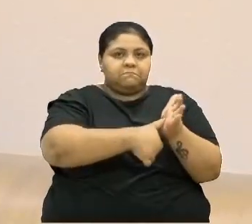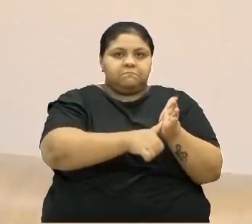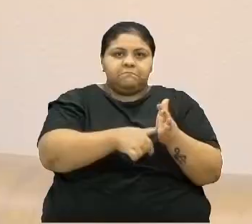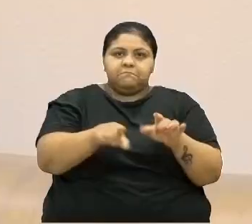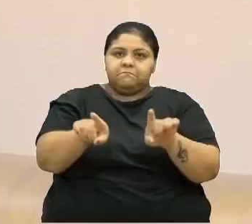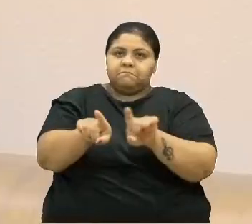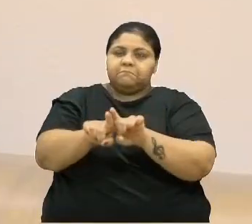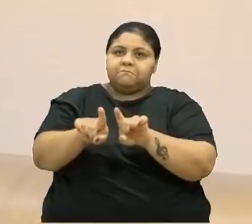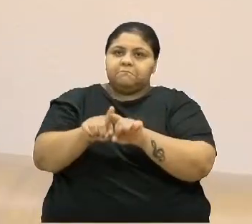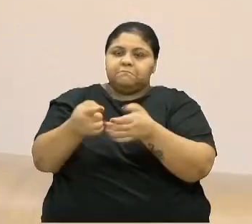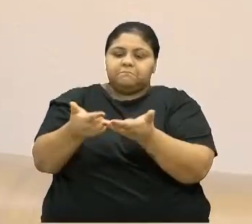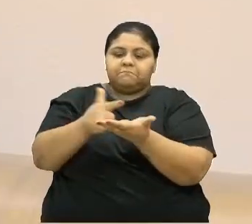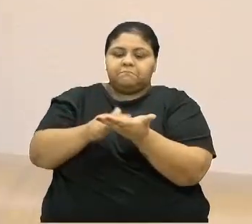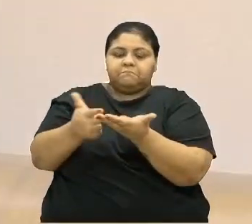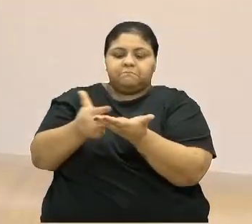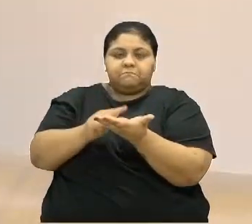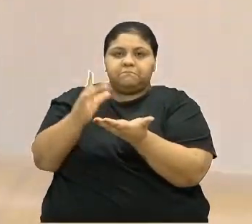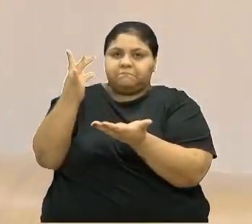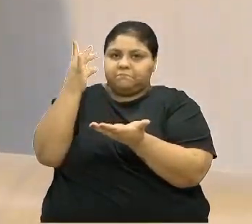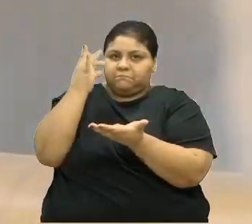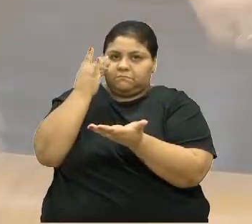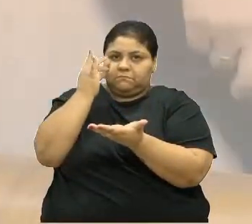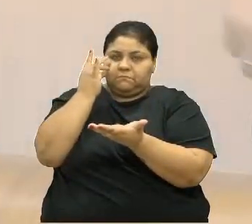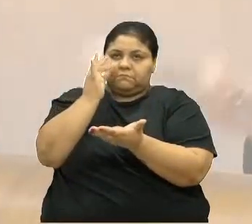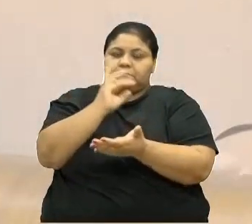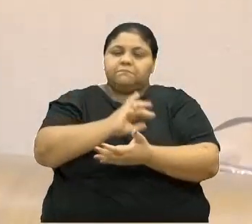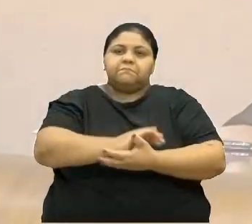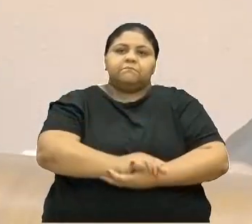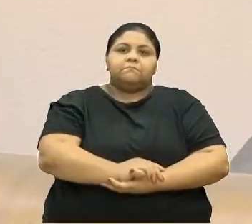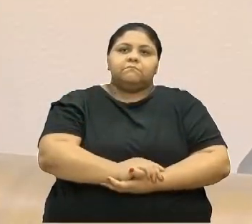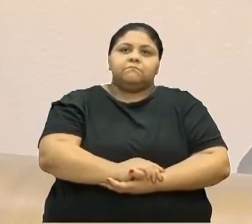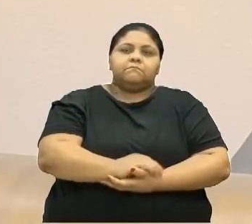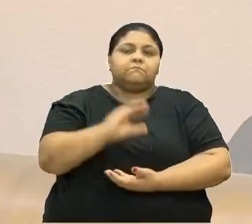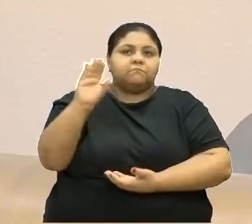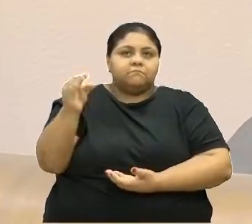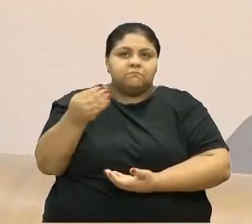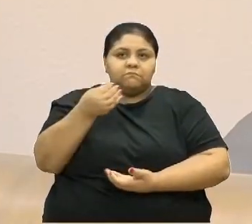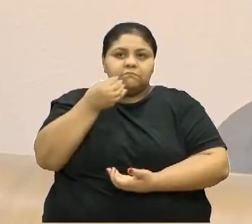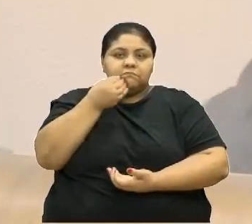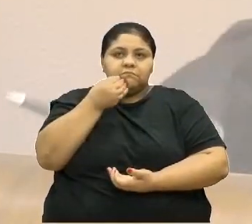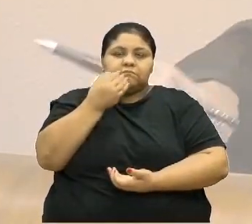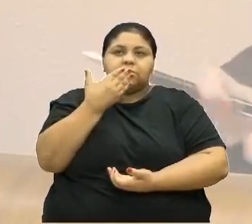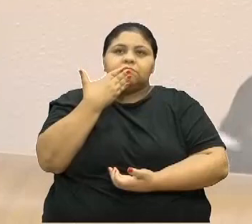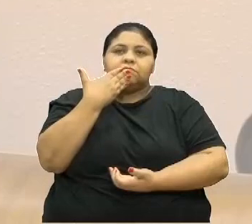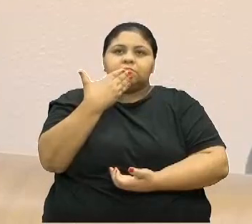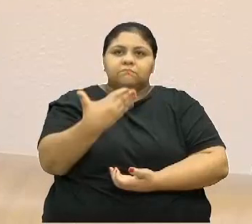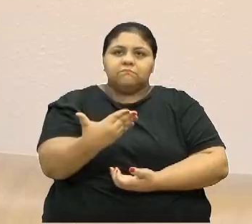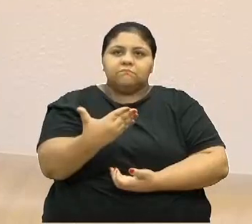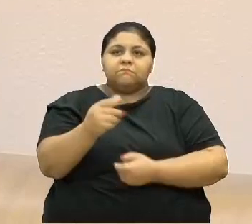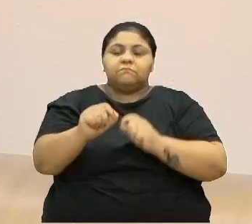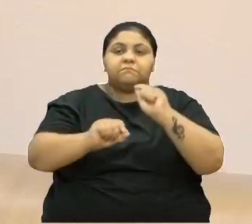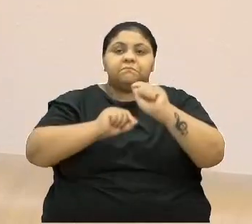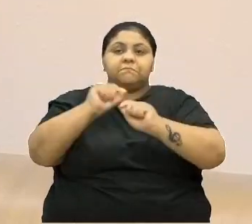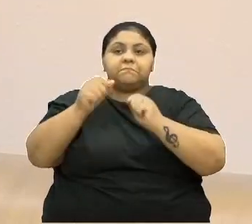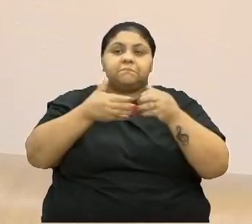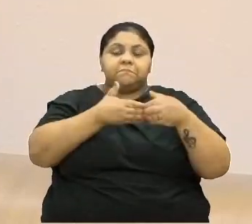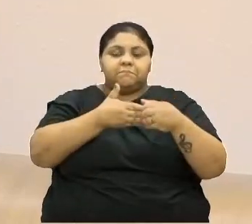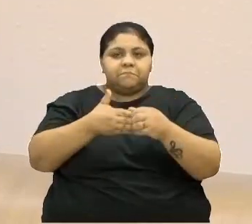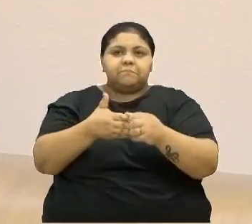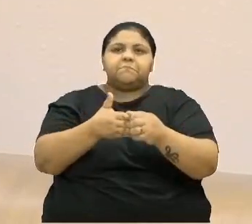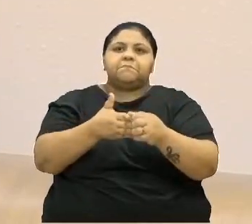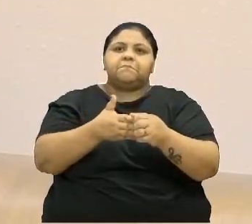eletrônico e também no livro de presenças. Aproveito para fazer a solicitação de quem nos acompanha